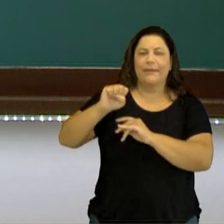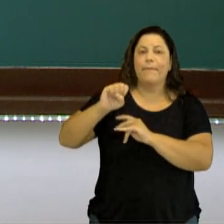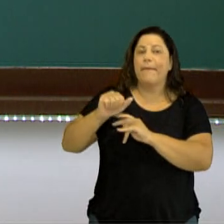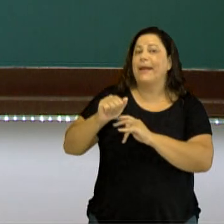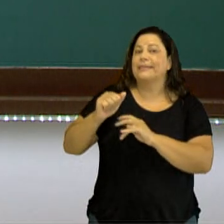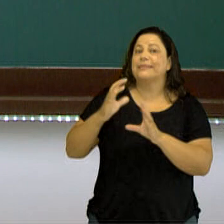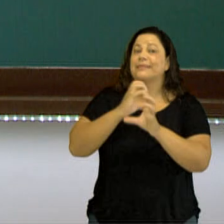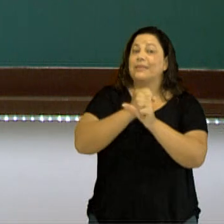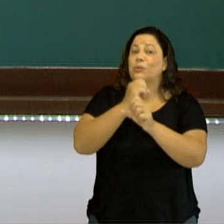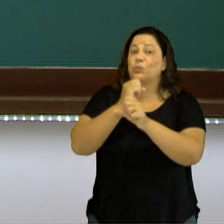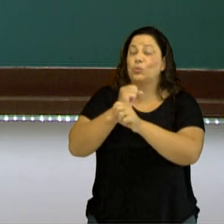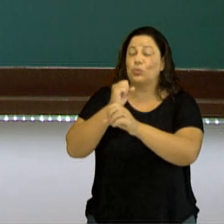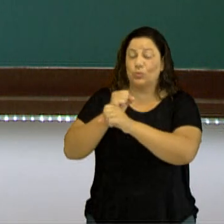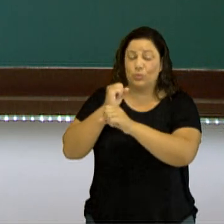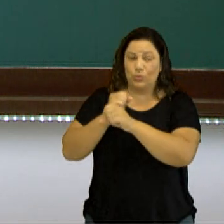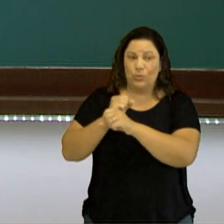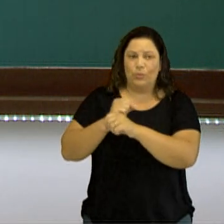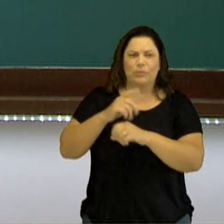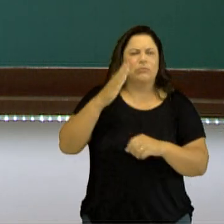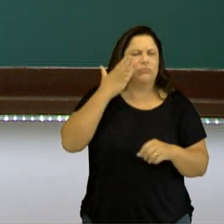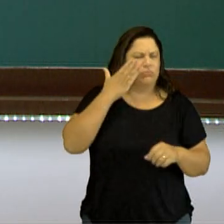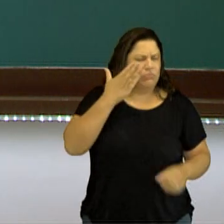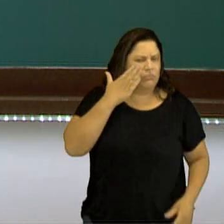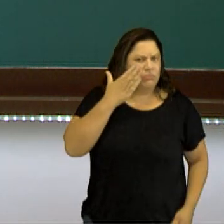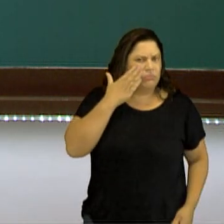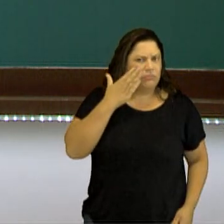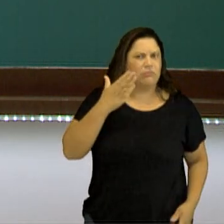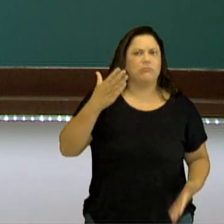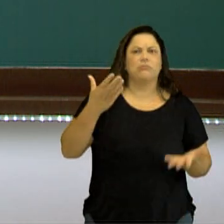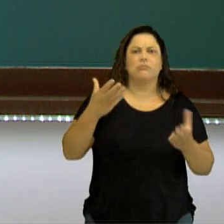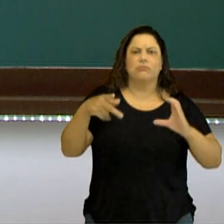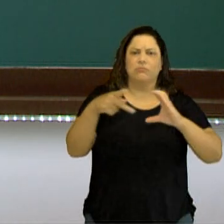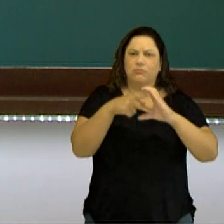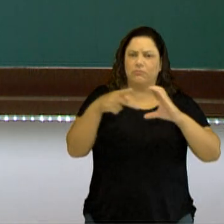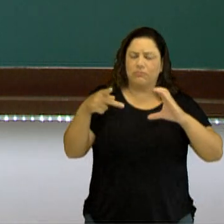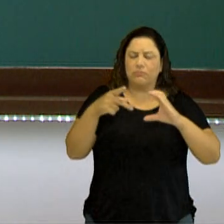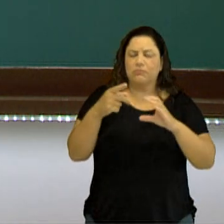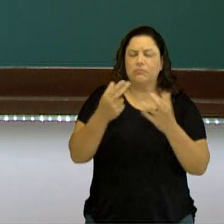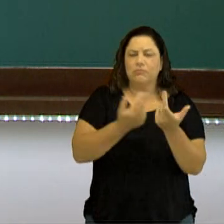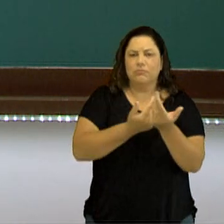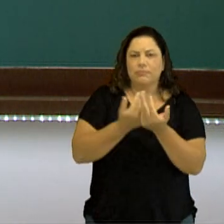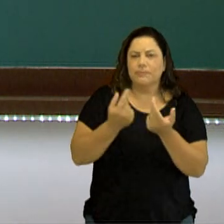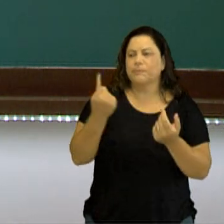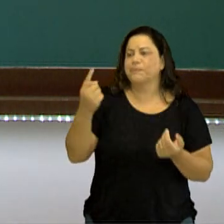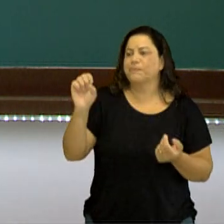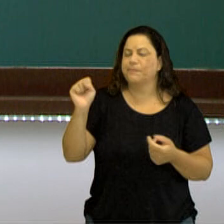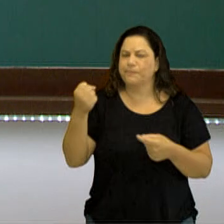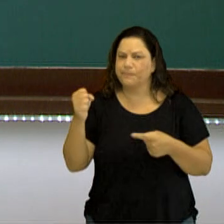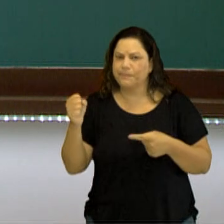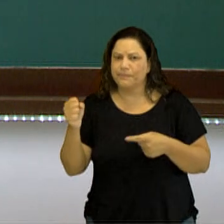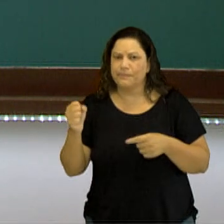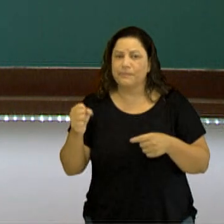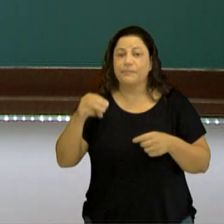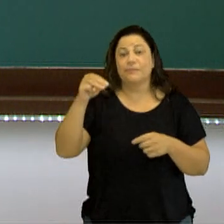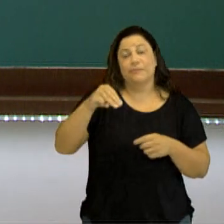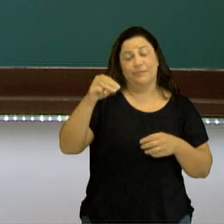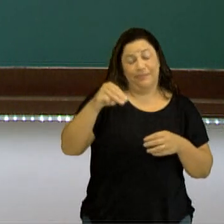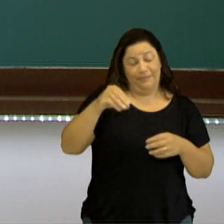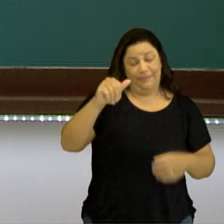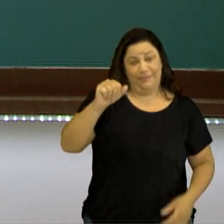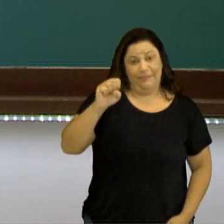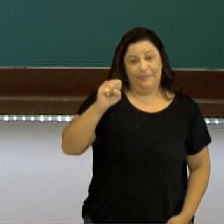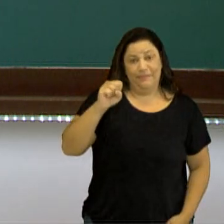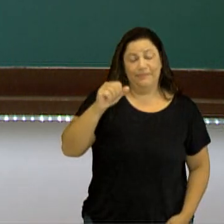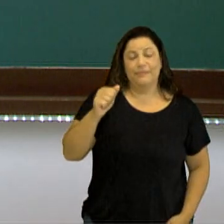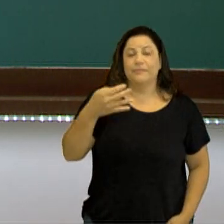nêutrons. Se eu sei que a quantidade de prótons do argônio é igual a 18 e a massa dele é igual a 40, qual é a diferença